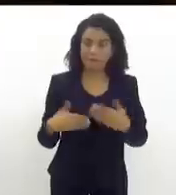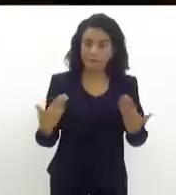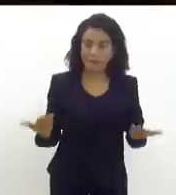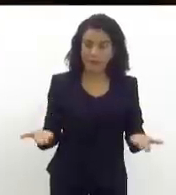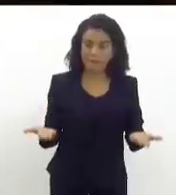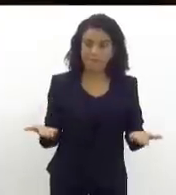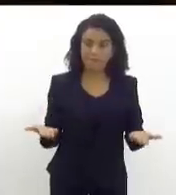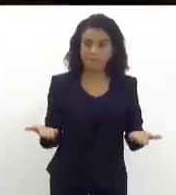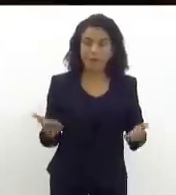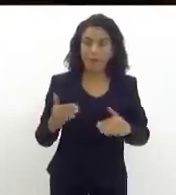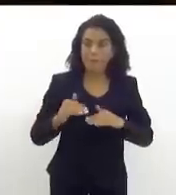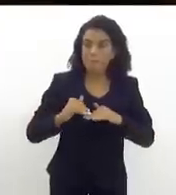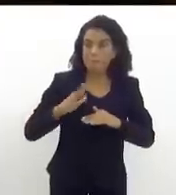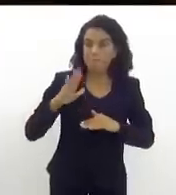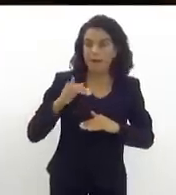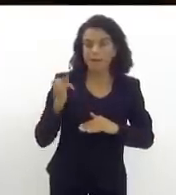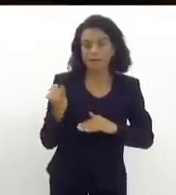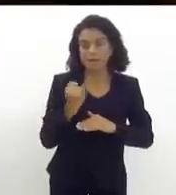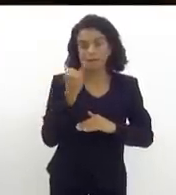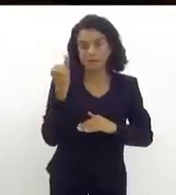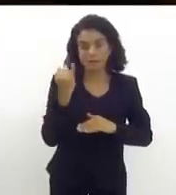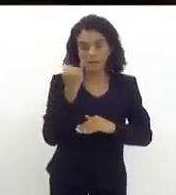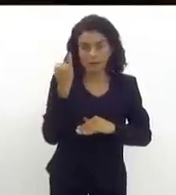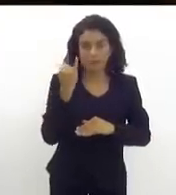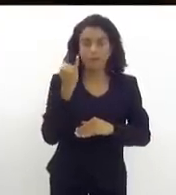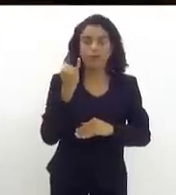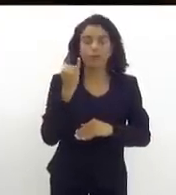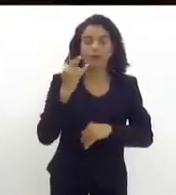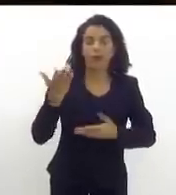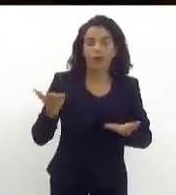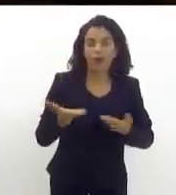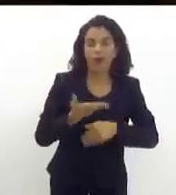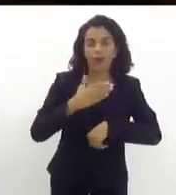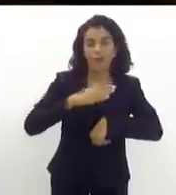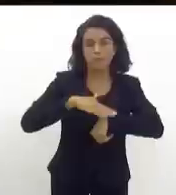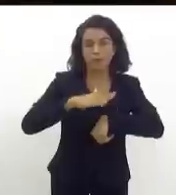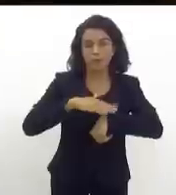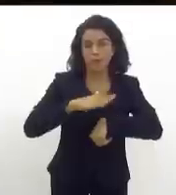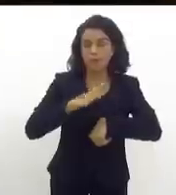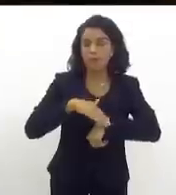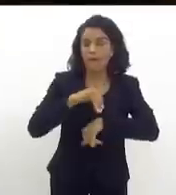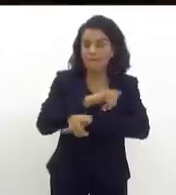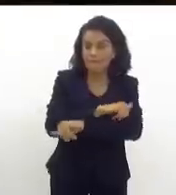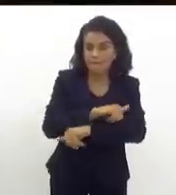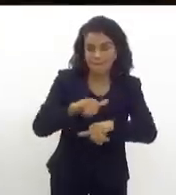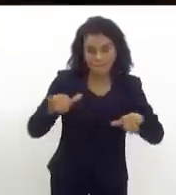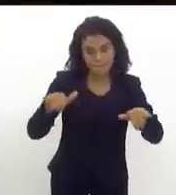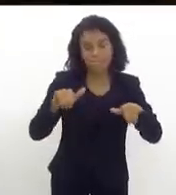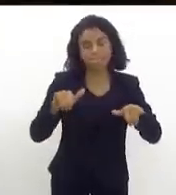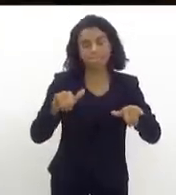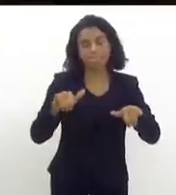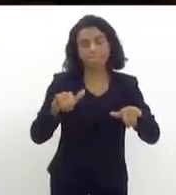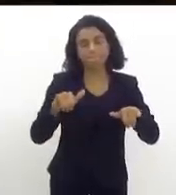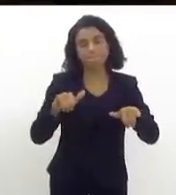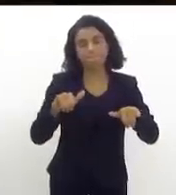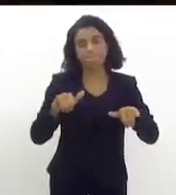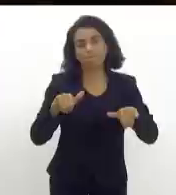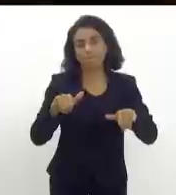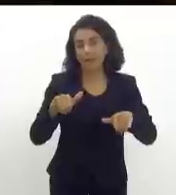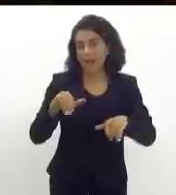o que é mais importante eu deixar nesse momento o registro é que